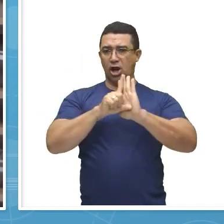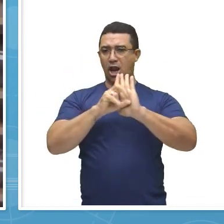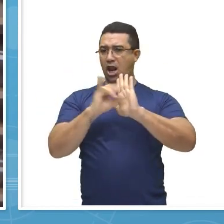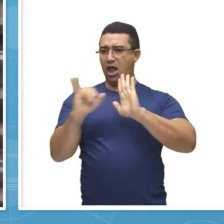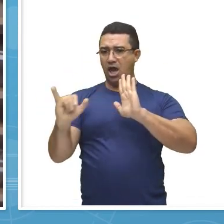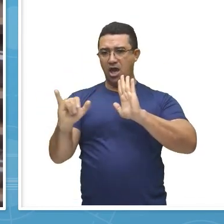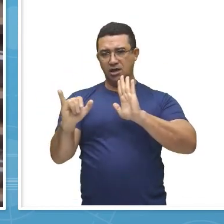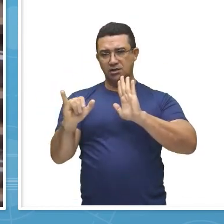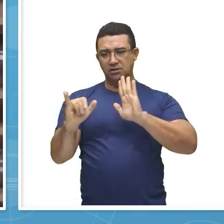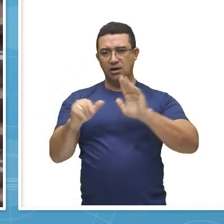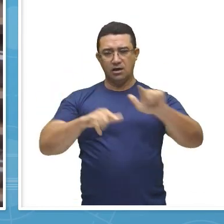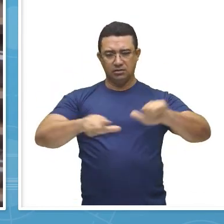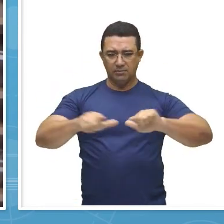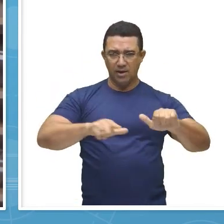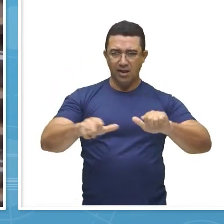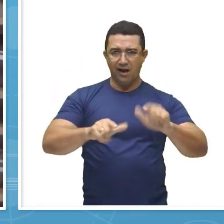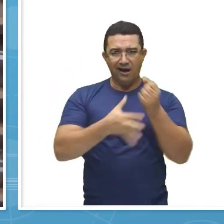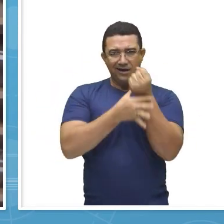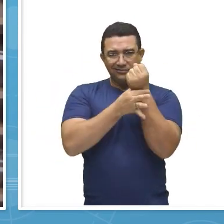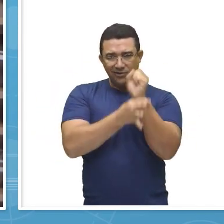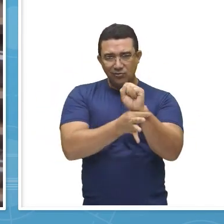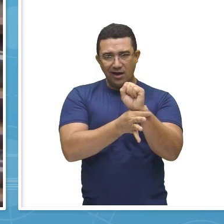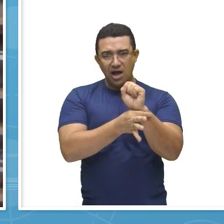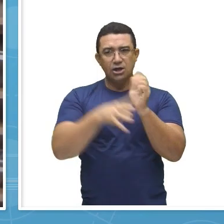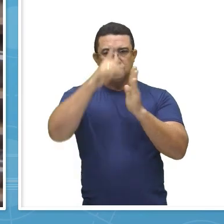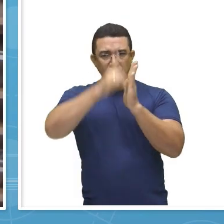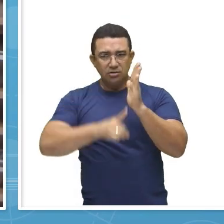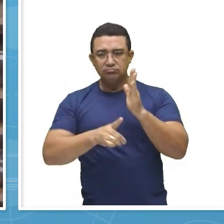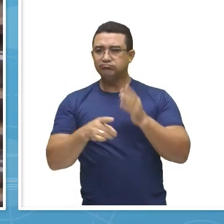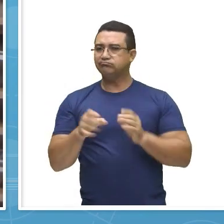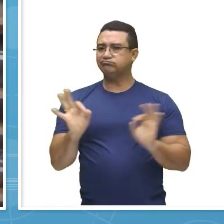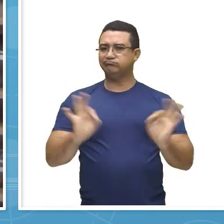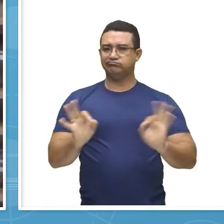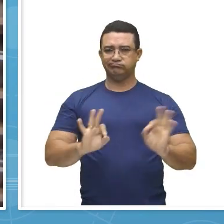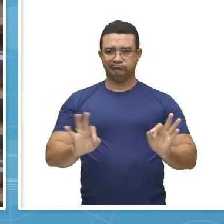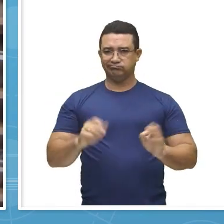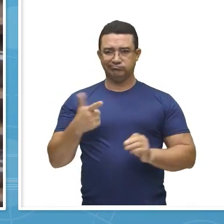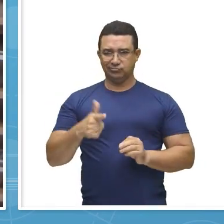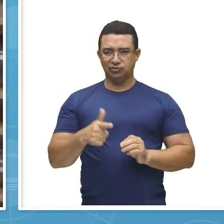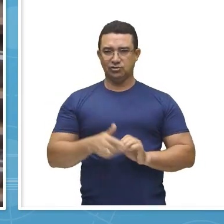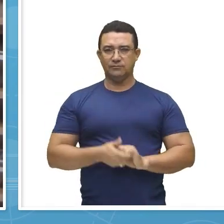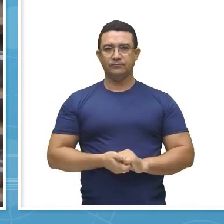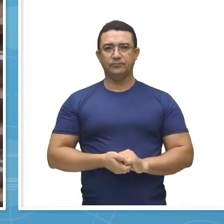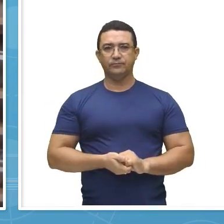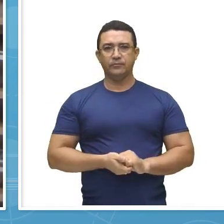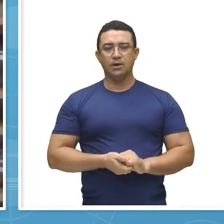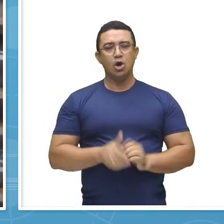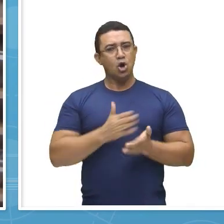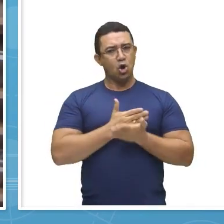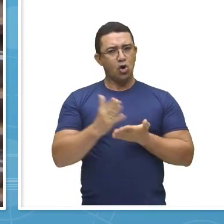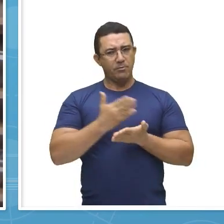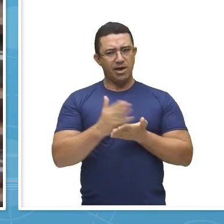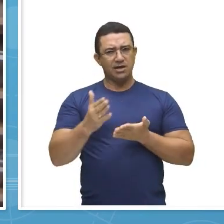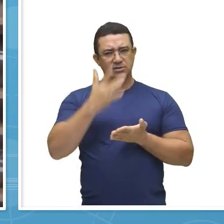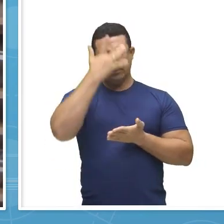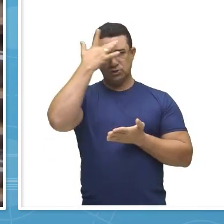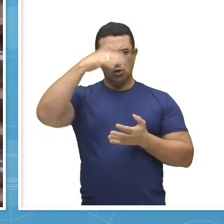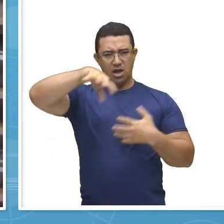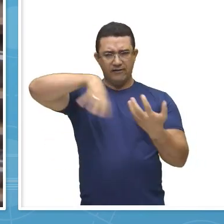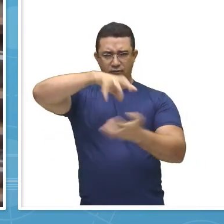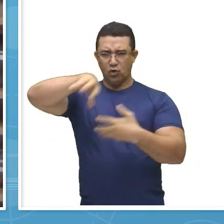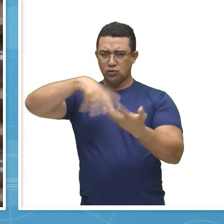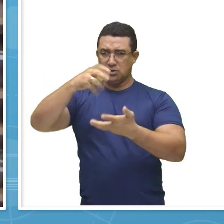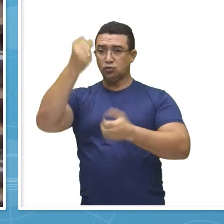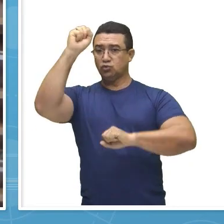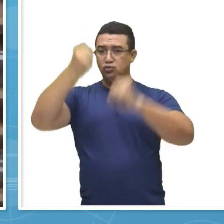leis trabalhistas. Lembram da aula? Quando começa a Revolução Industrial, as pessoas são obrigadas a trabalhar da